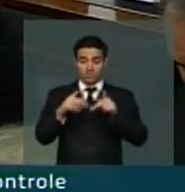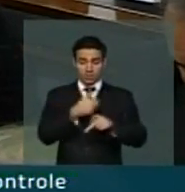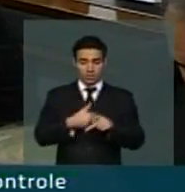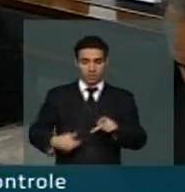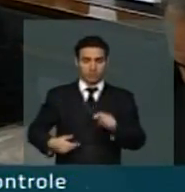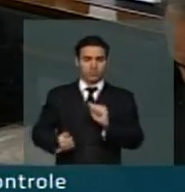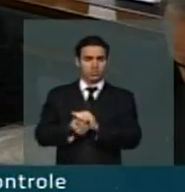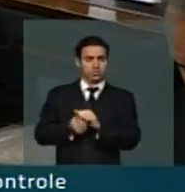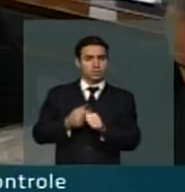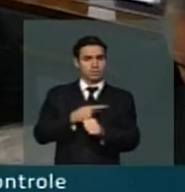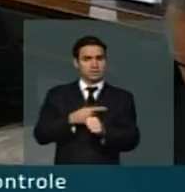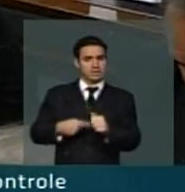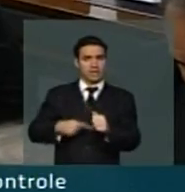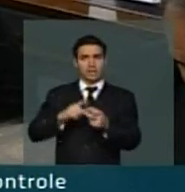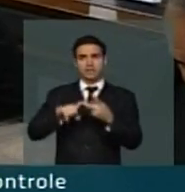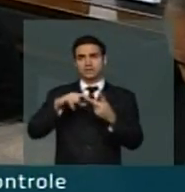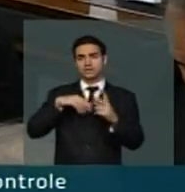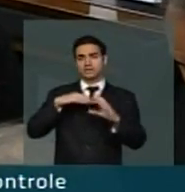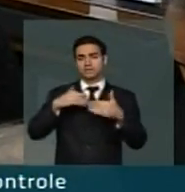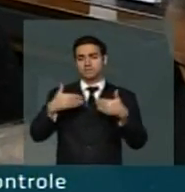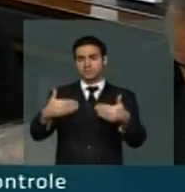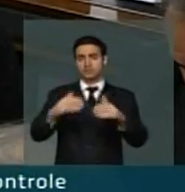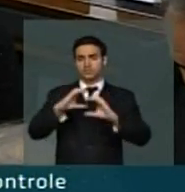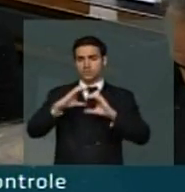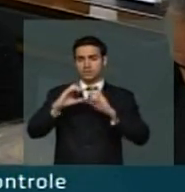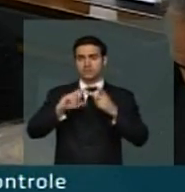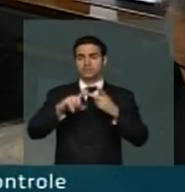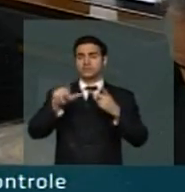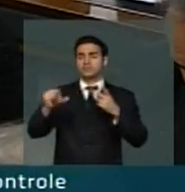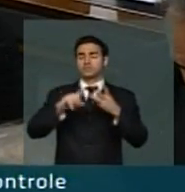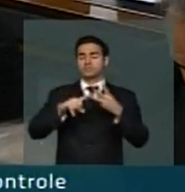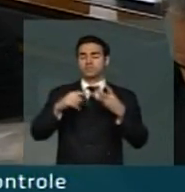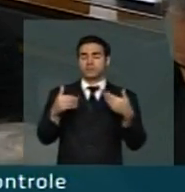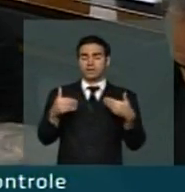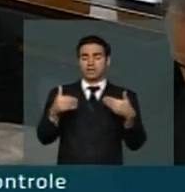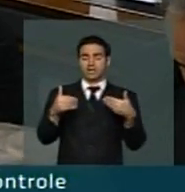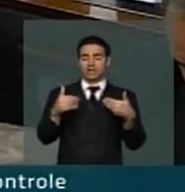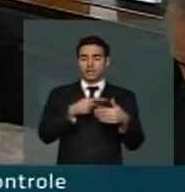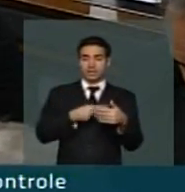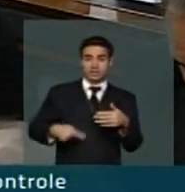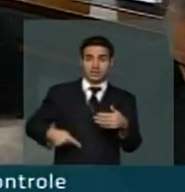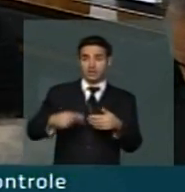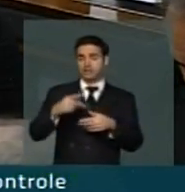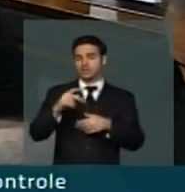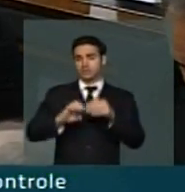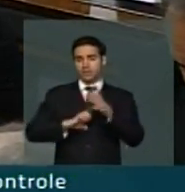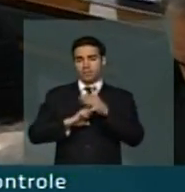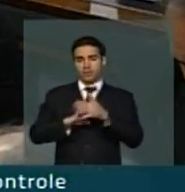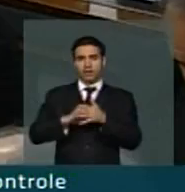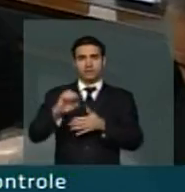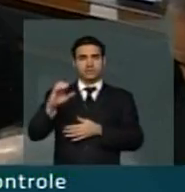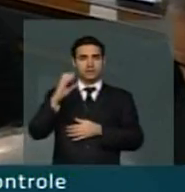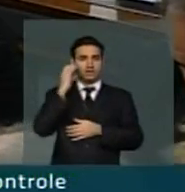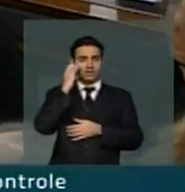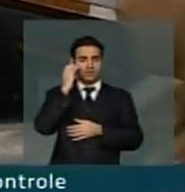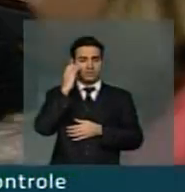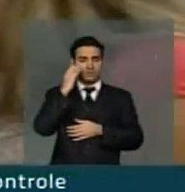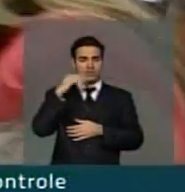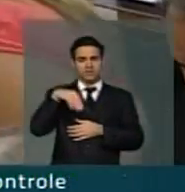presidente, o ministro das Comunicações, os presidentes das operadoras. Isso foi em